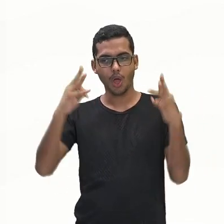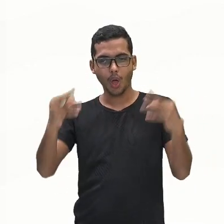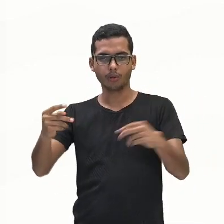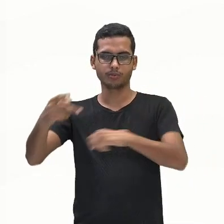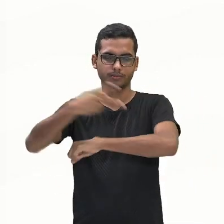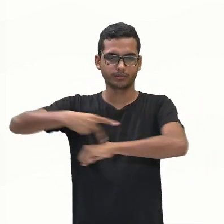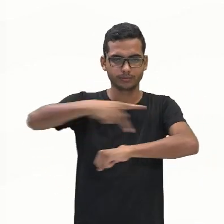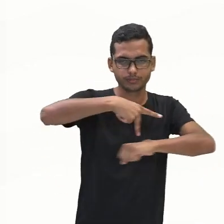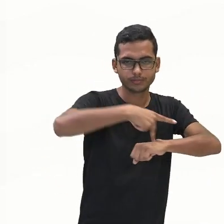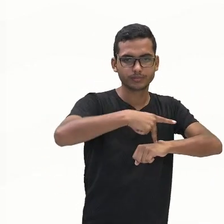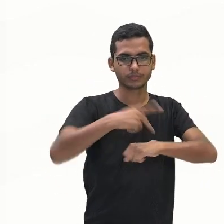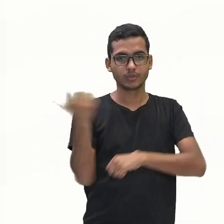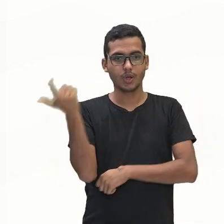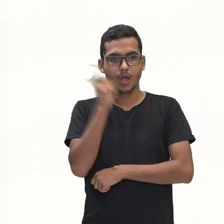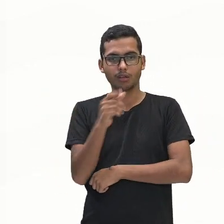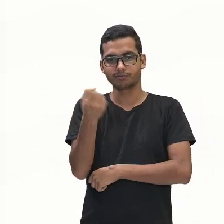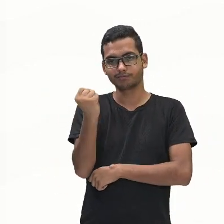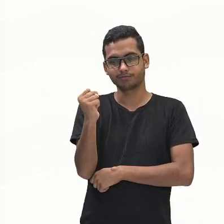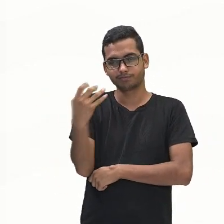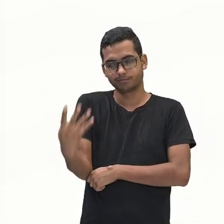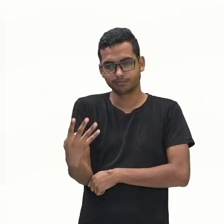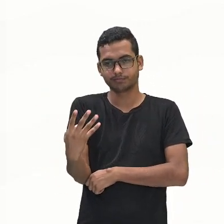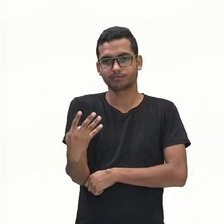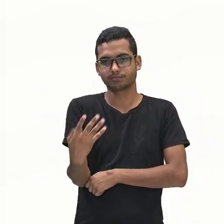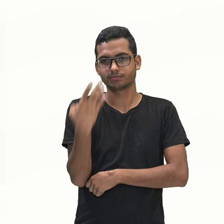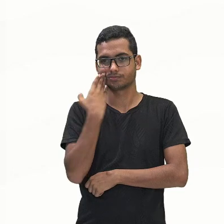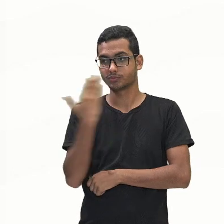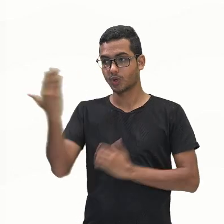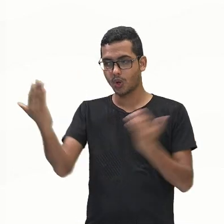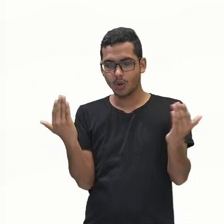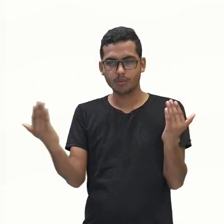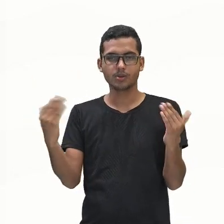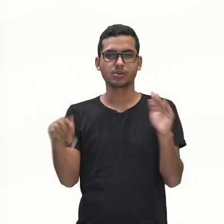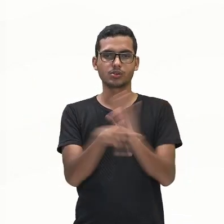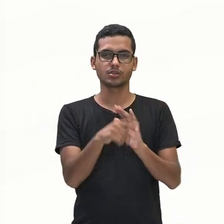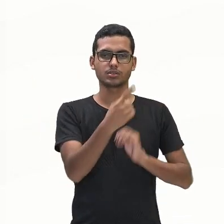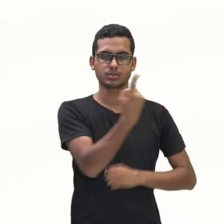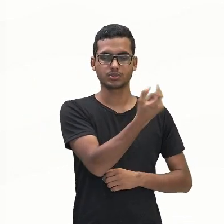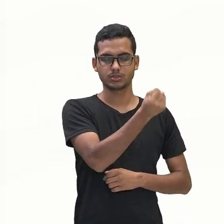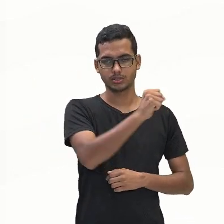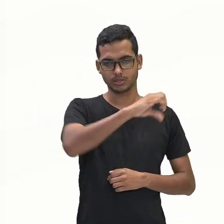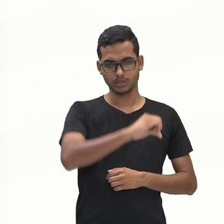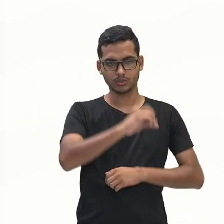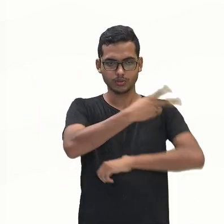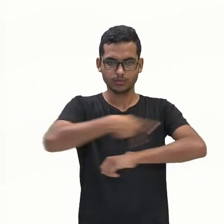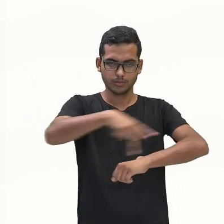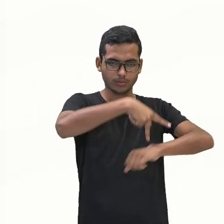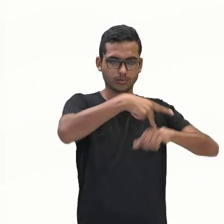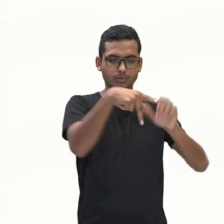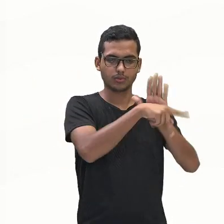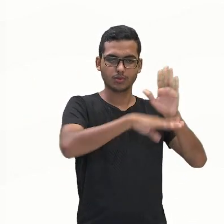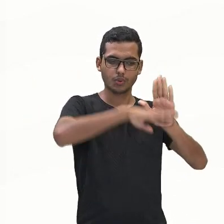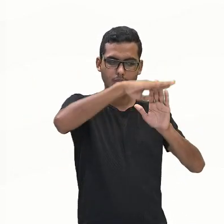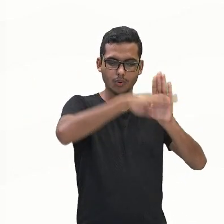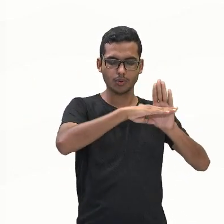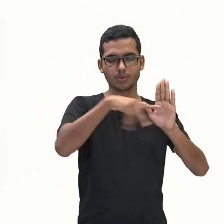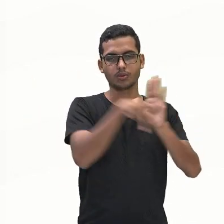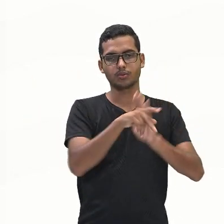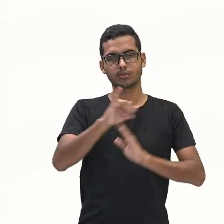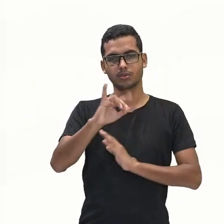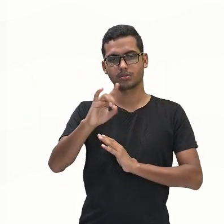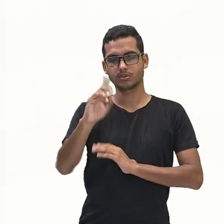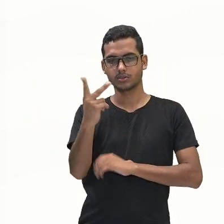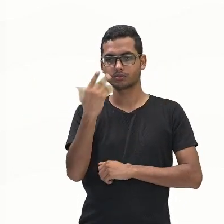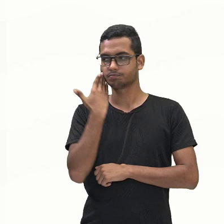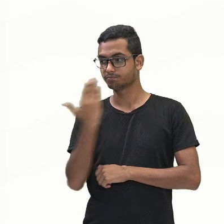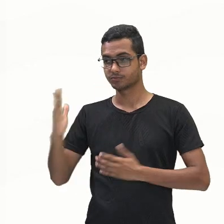aqui, ocupando essa posição com relação aos 189 países. Então, nós temos, em alguns